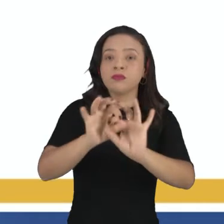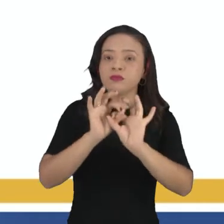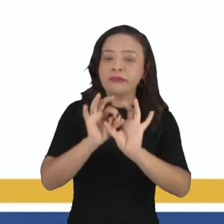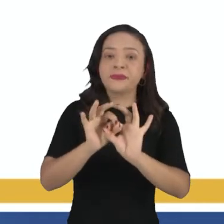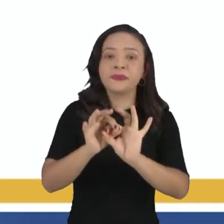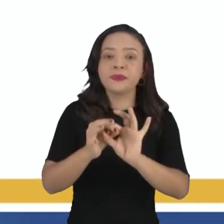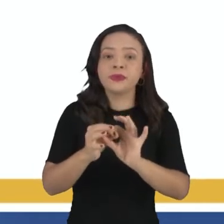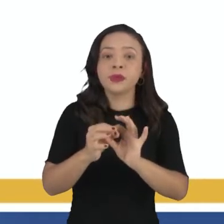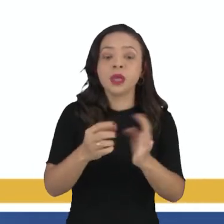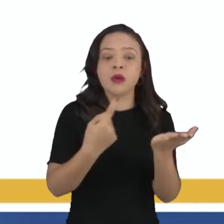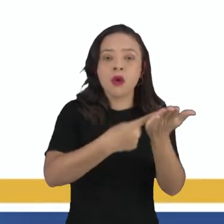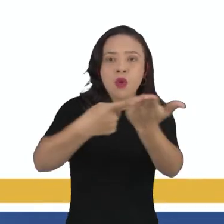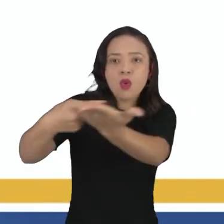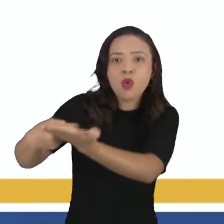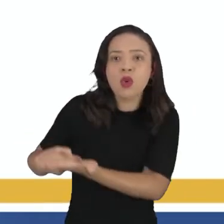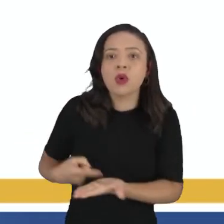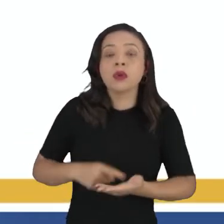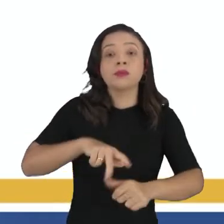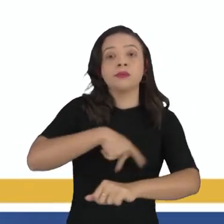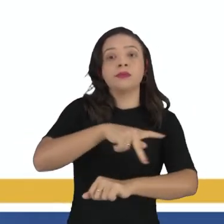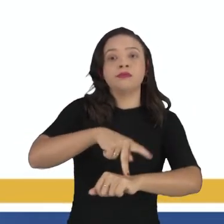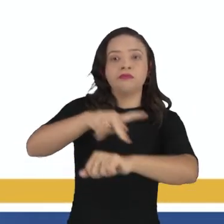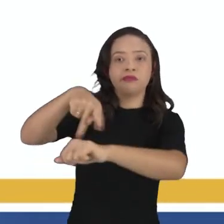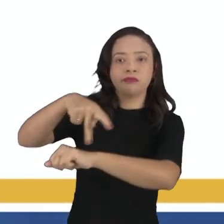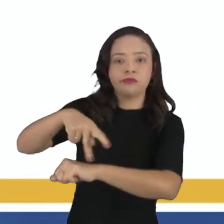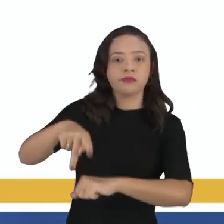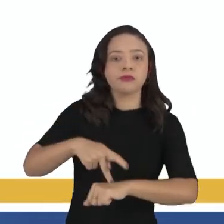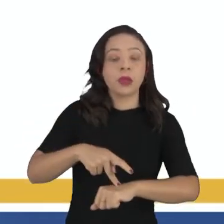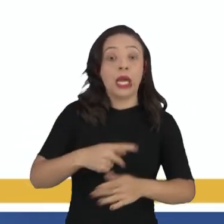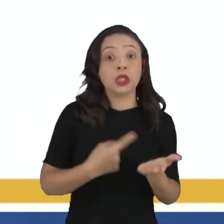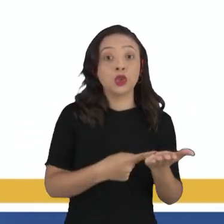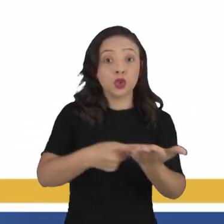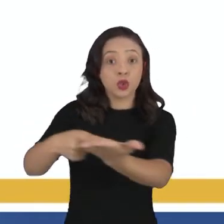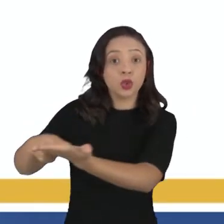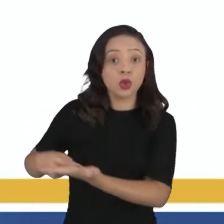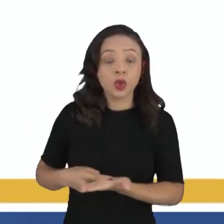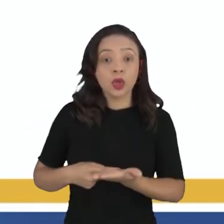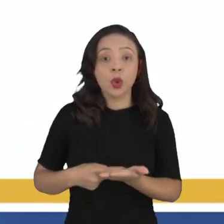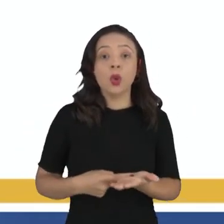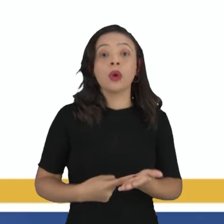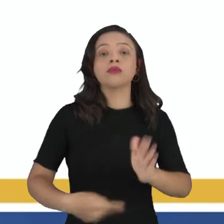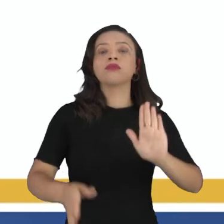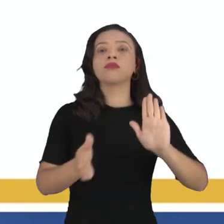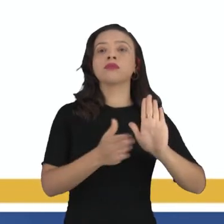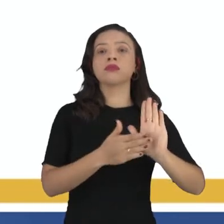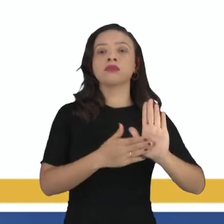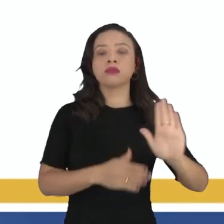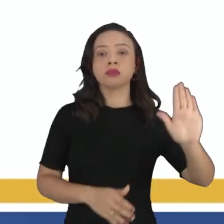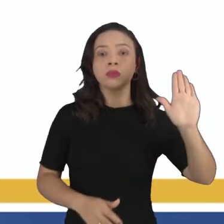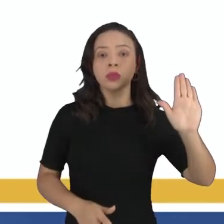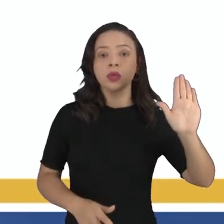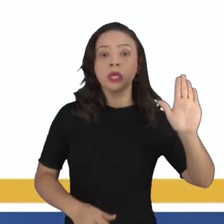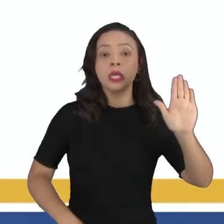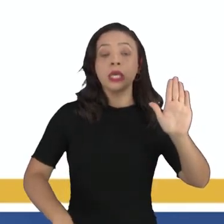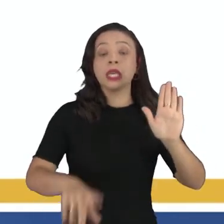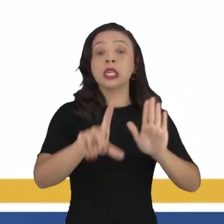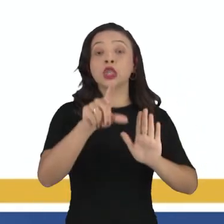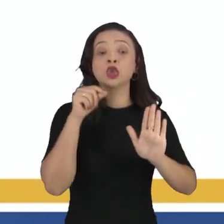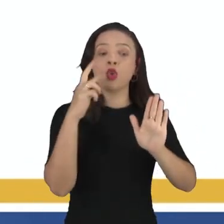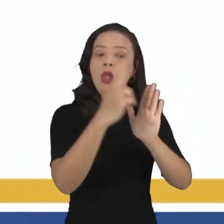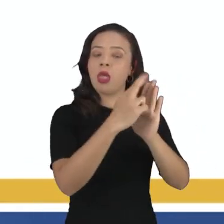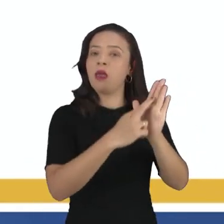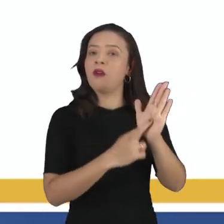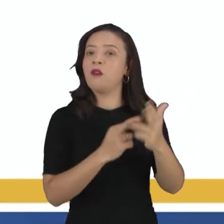e formar acordos internacionais. Nesses acordos internacionais, eles se comprometem a adotar uma série de medidas, né,